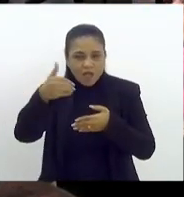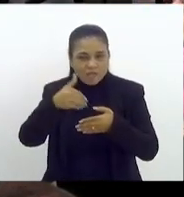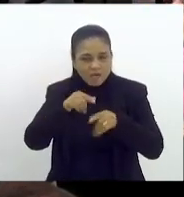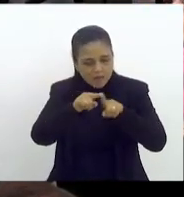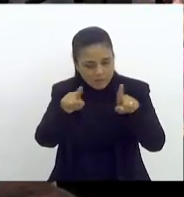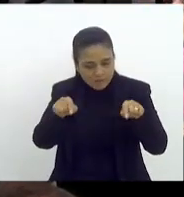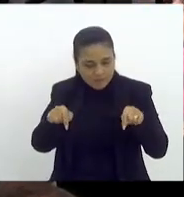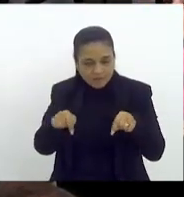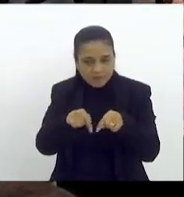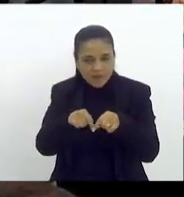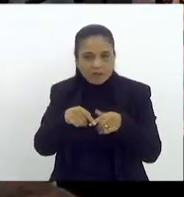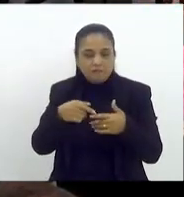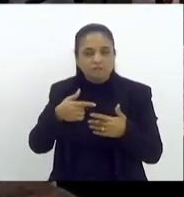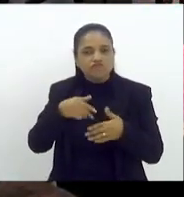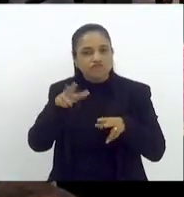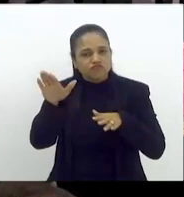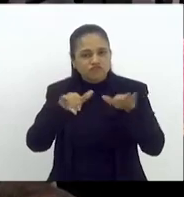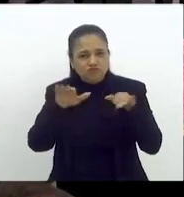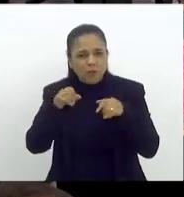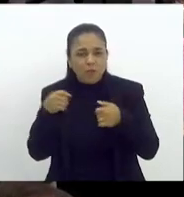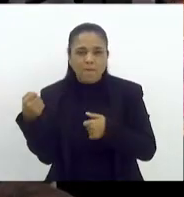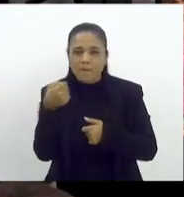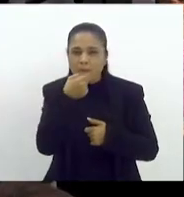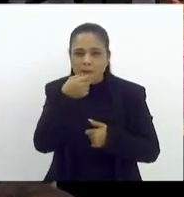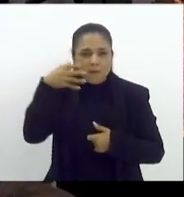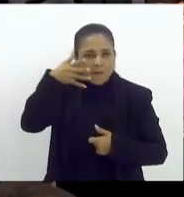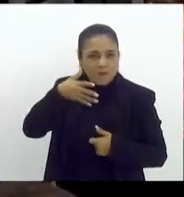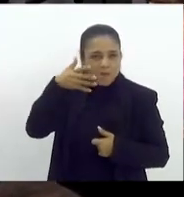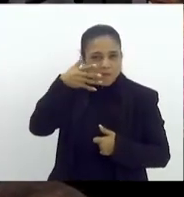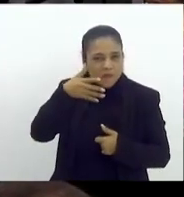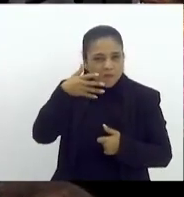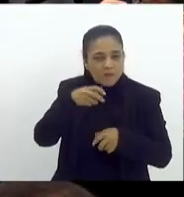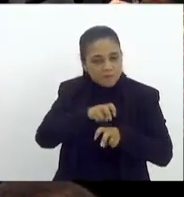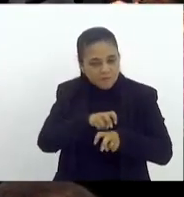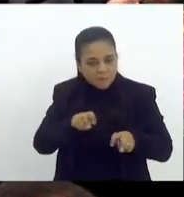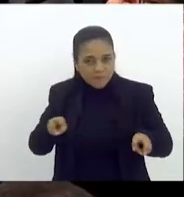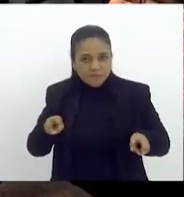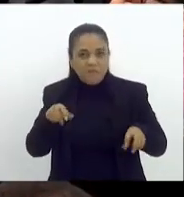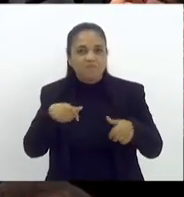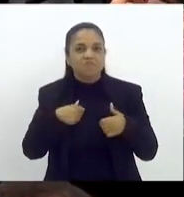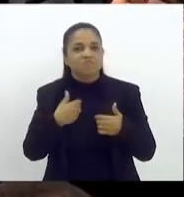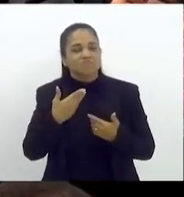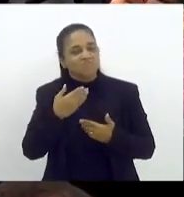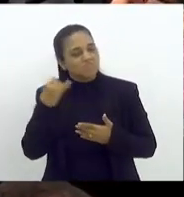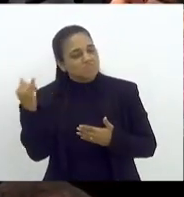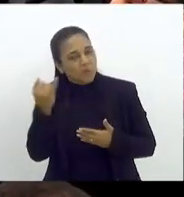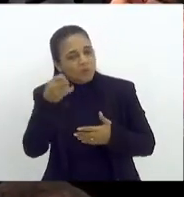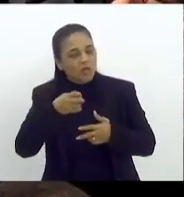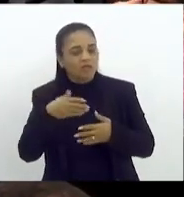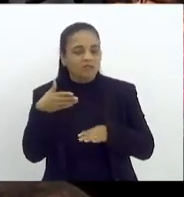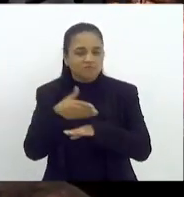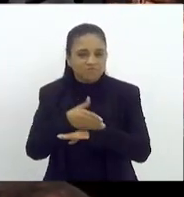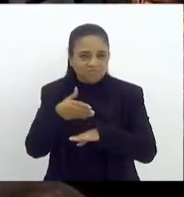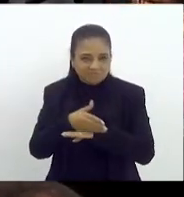entradinha a gente já vai chamar o último bloco de falas então é muito importante também ter a presença de todo mundo